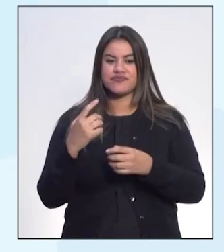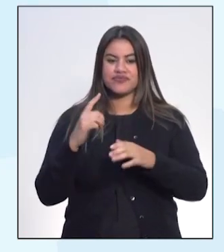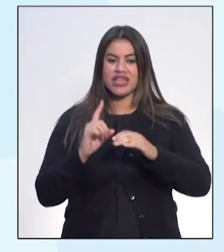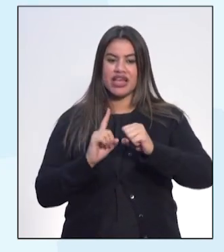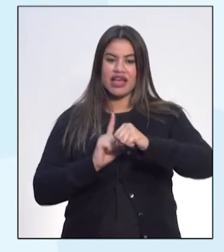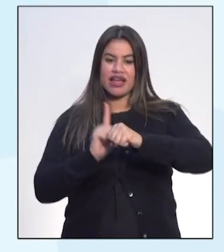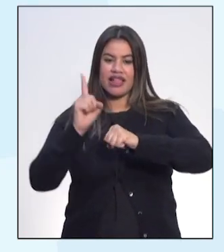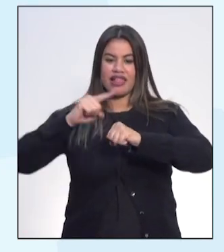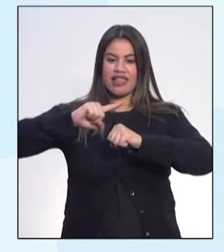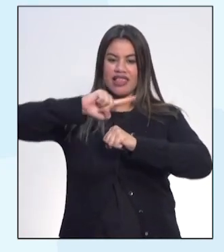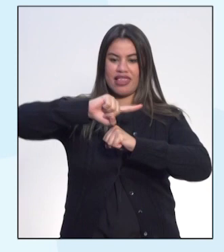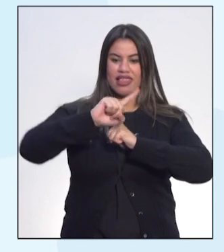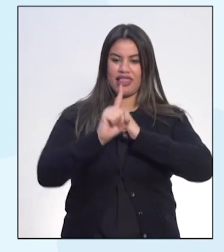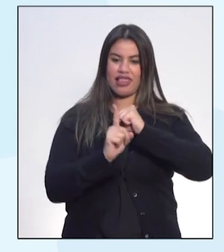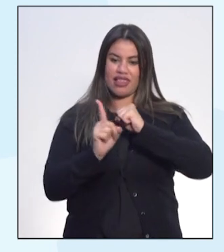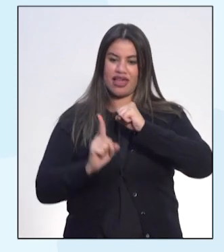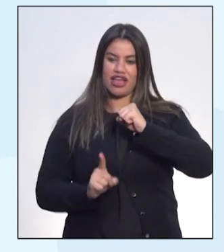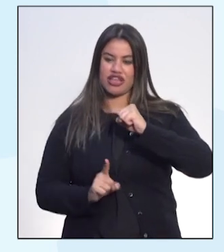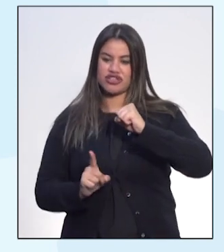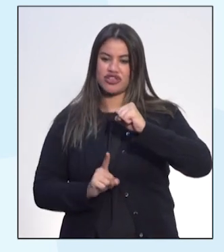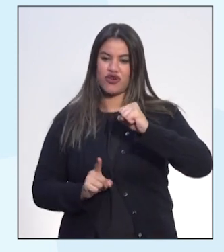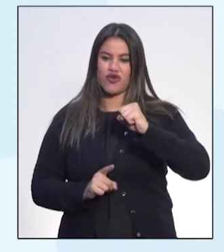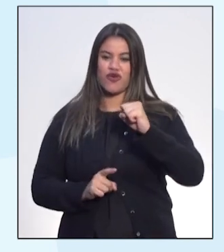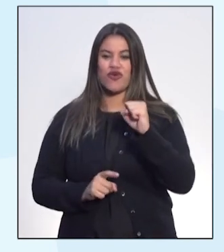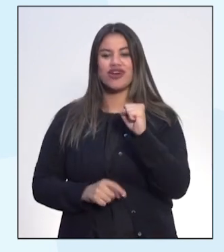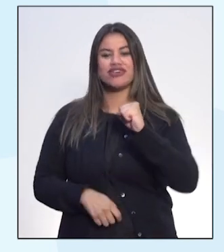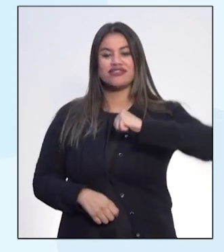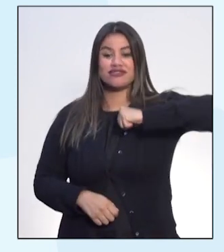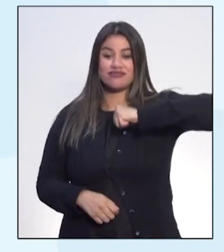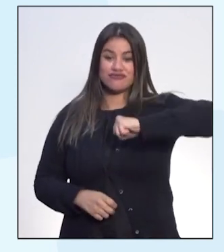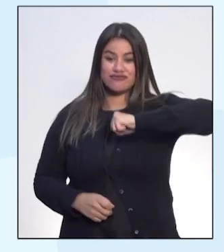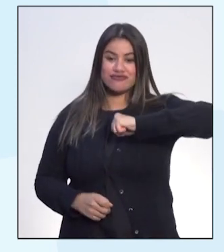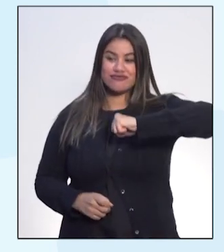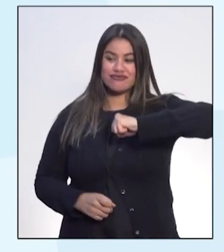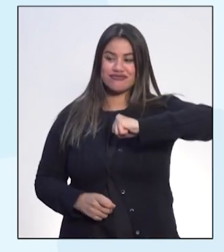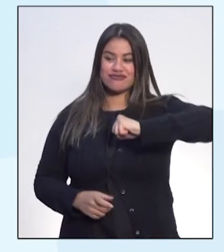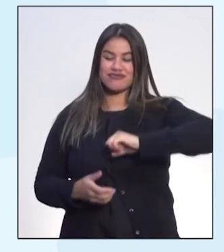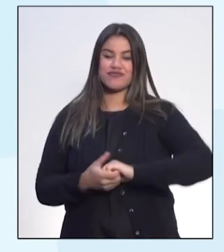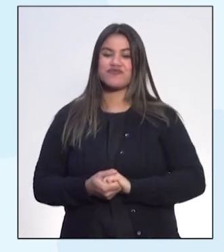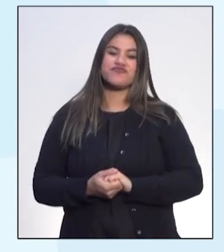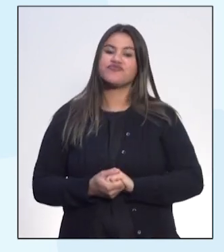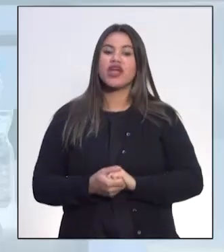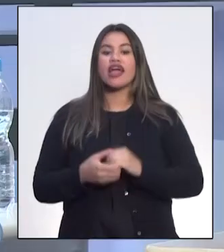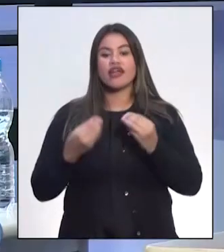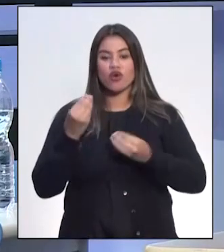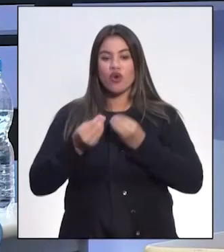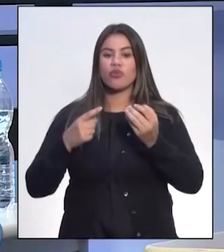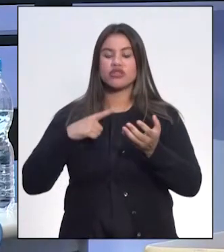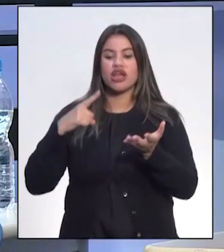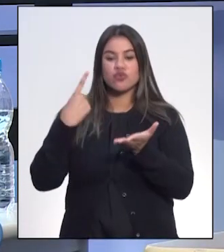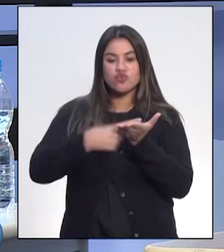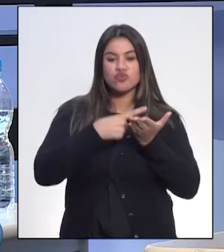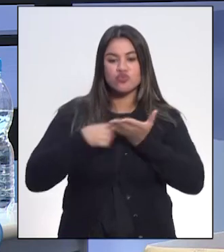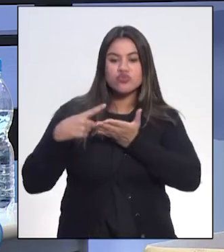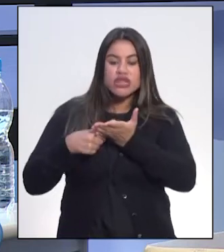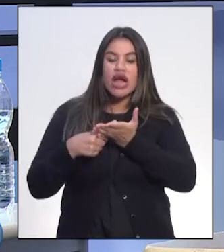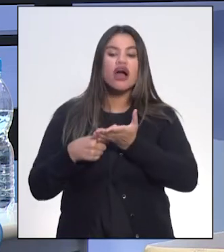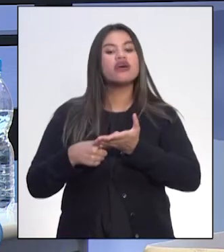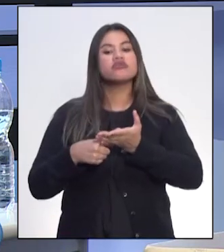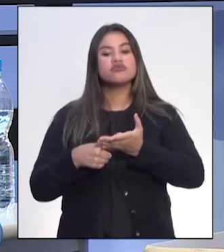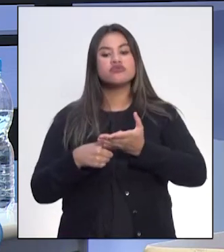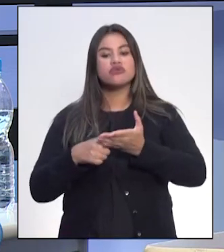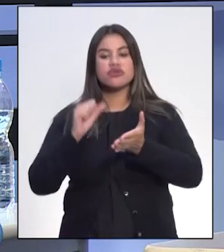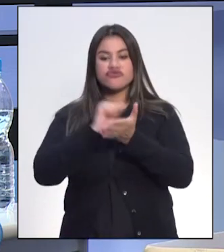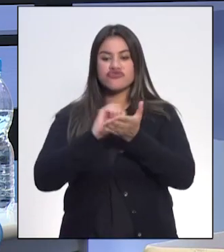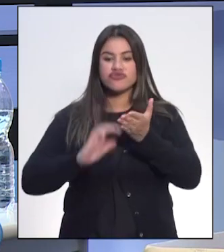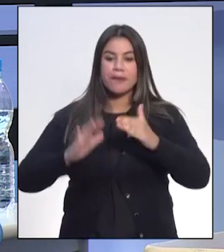núcleo. Para isso, vamos fazer aqui nossos combinados, tá? Que é para vocês anotarem as dúvidas de vocês, né? Para vocês realizarem todas as